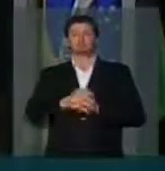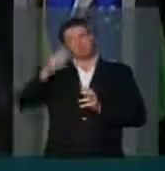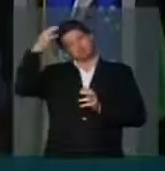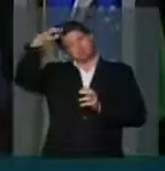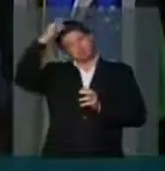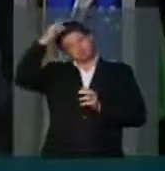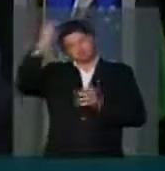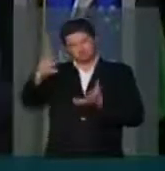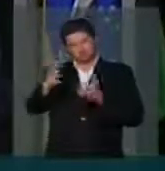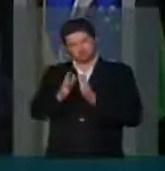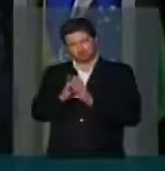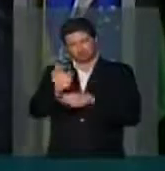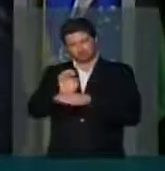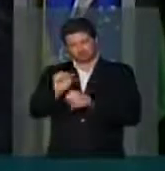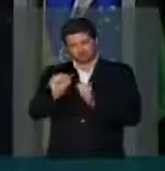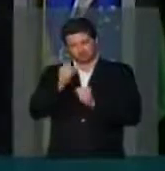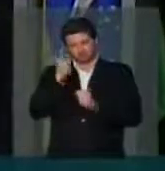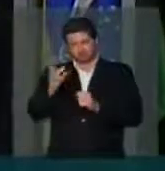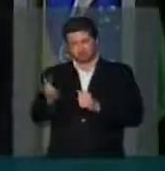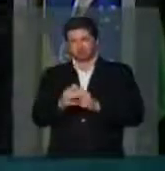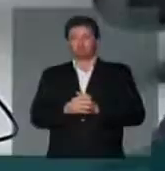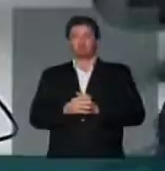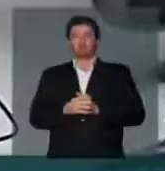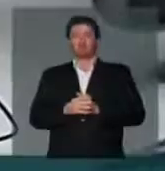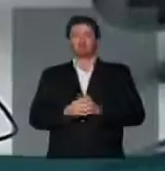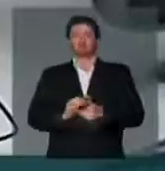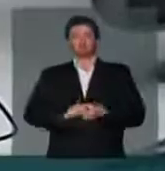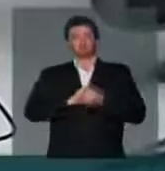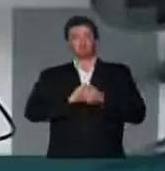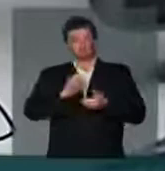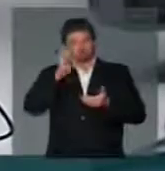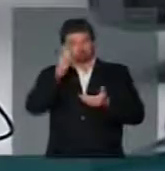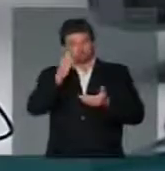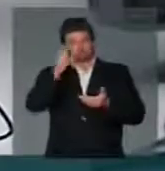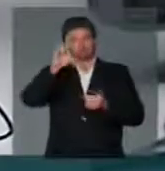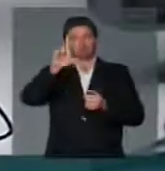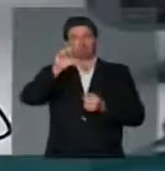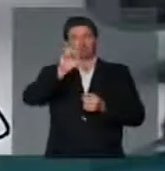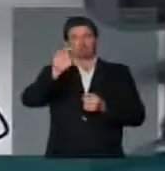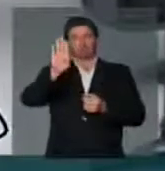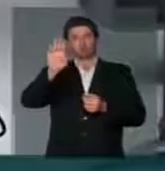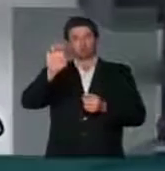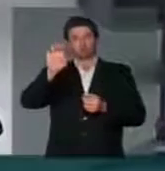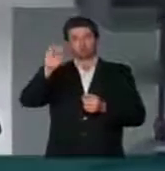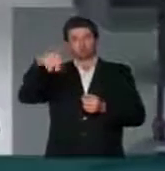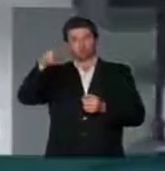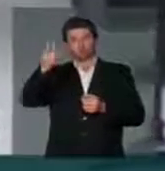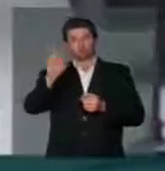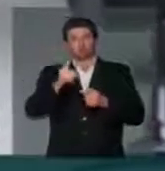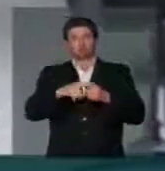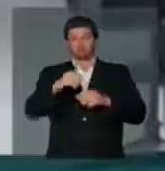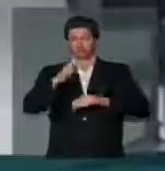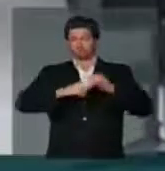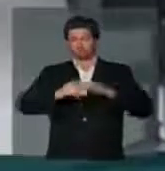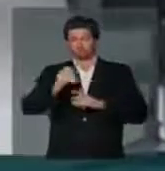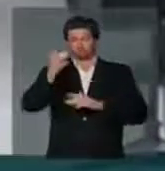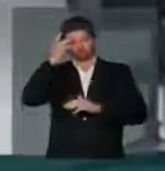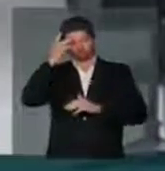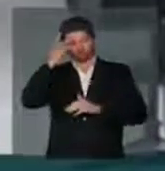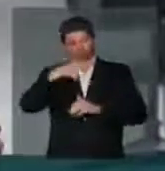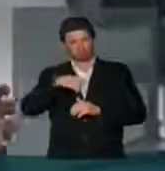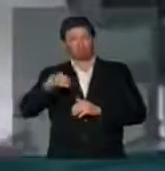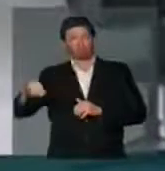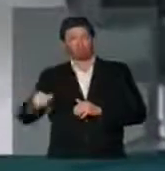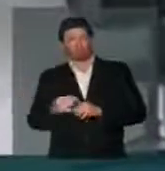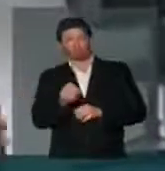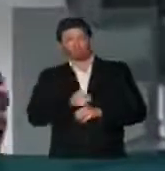Santo, para que ele possa fazer uma parte. Quero cumprimentar Vossa Excelência, deputado Lobo Neto, por sua competência, pela oportunidade